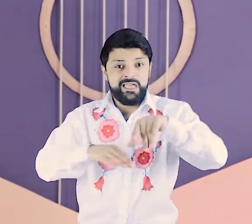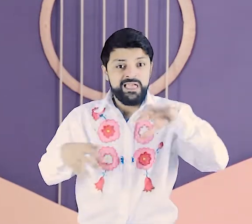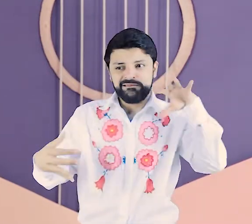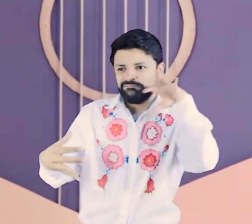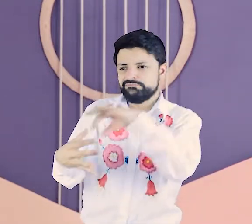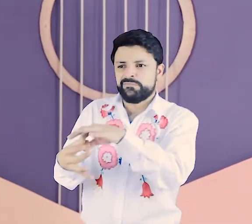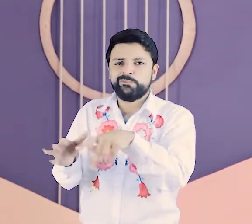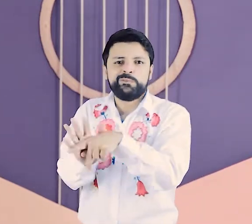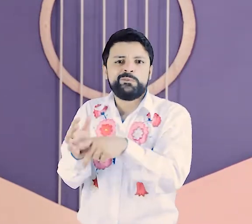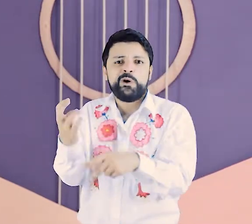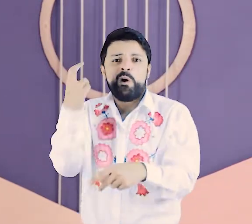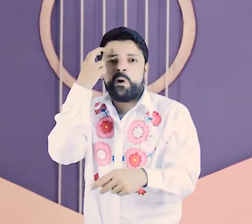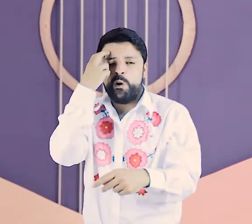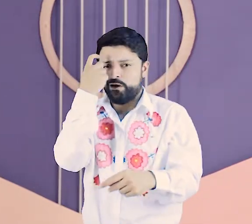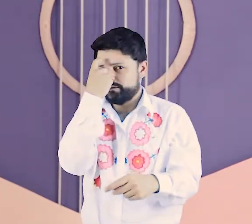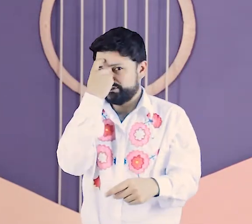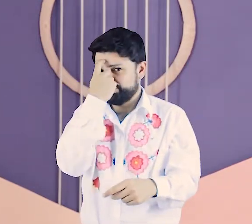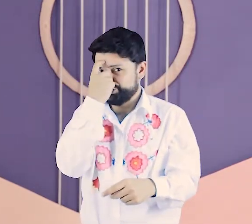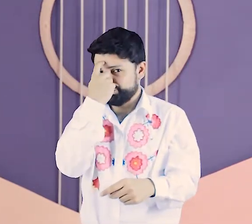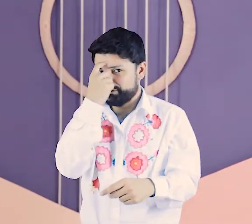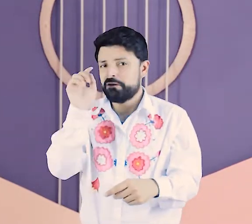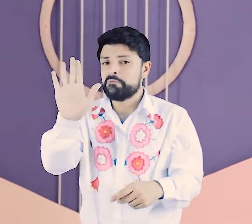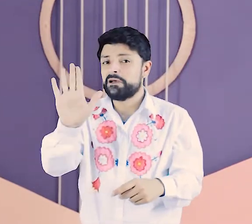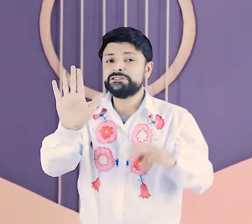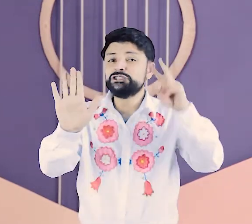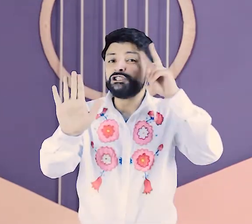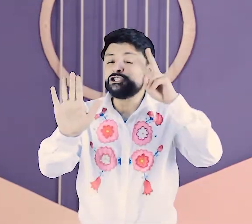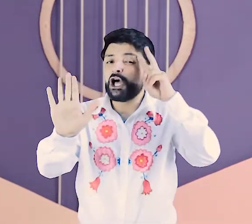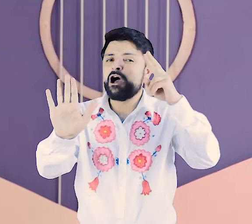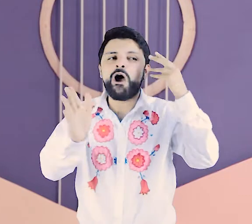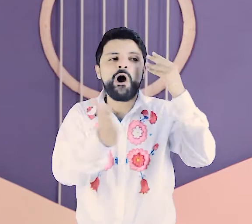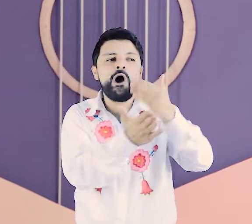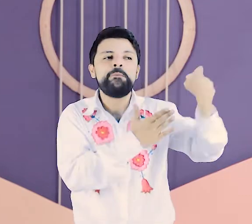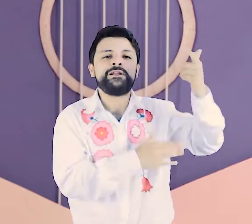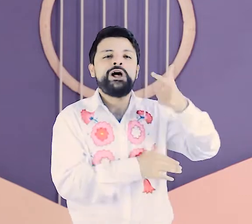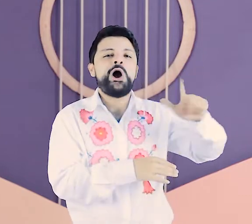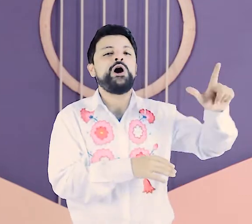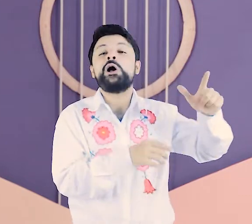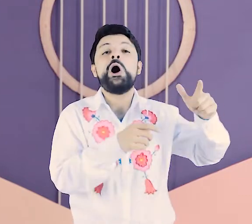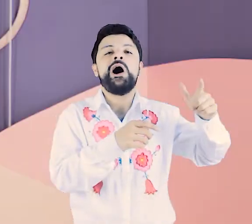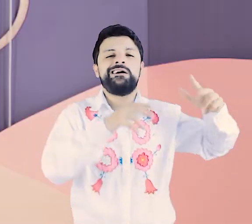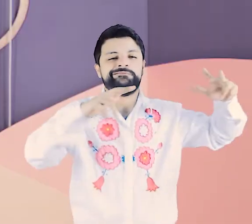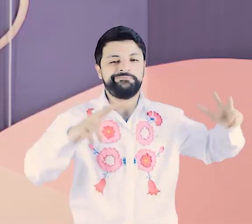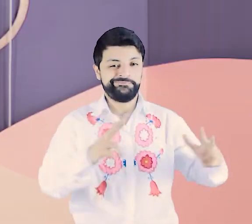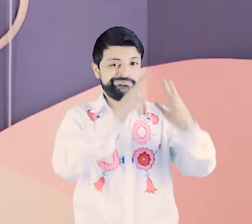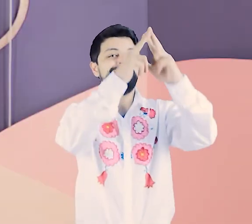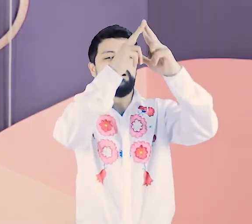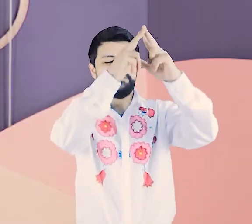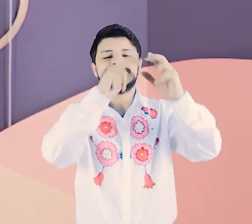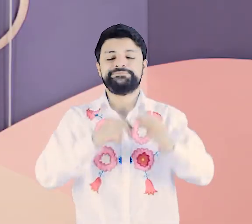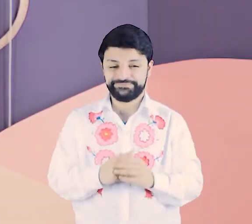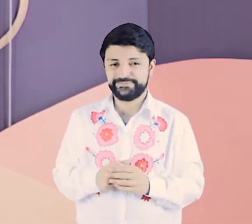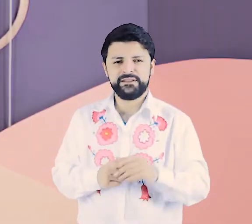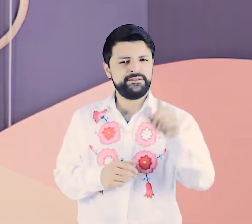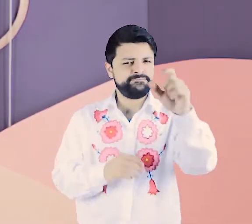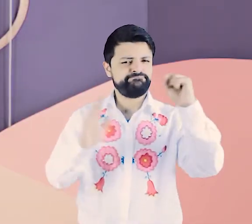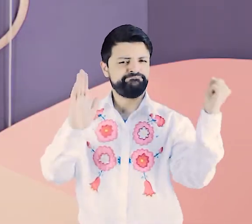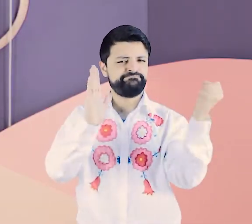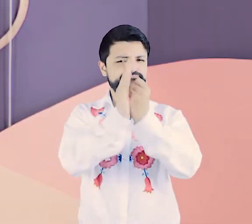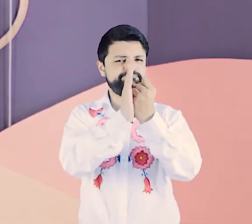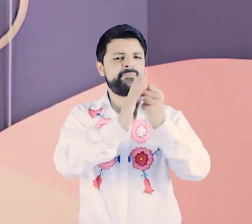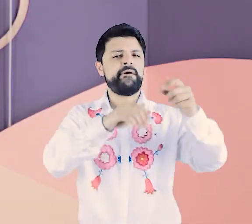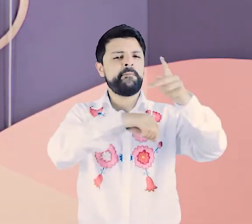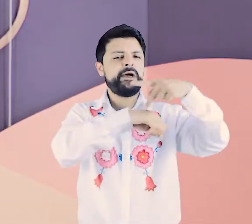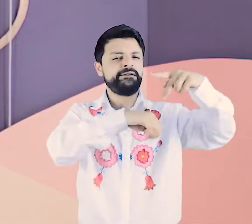presente na cultura indiana, mas sua história começa em outro lugar, Paris. O harmônio foi patenteado